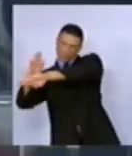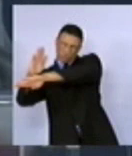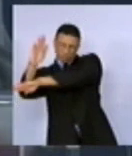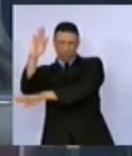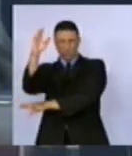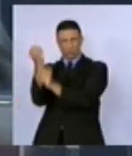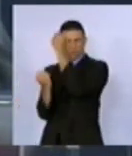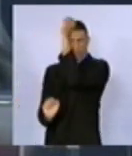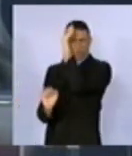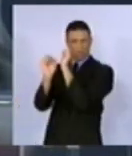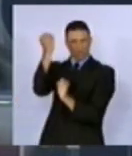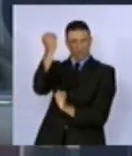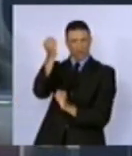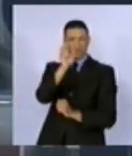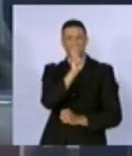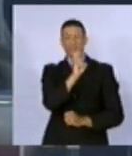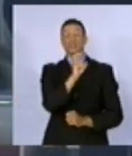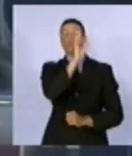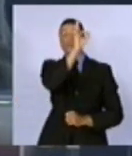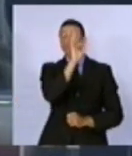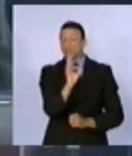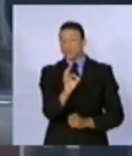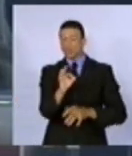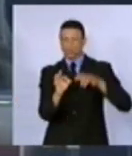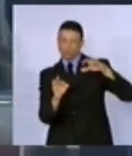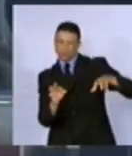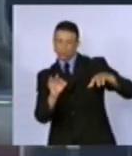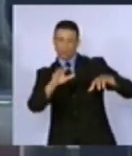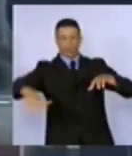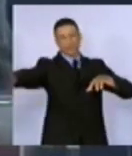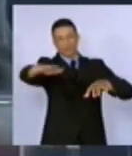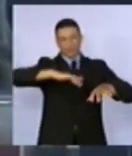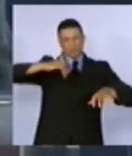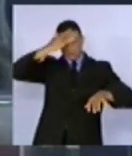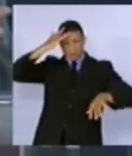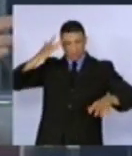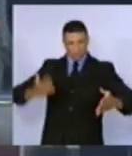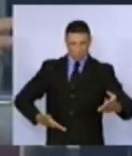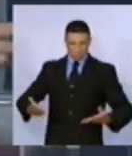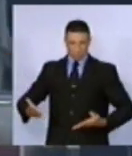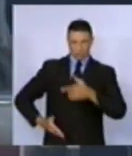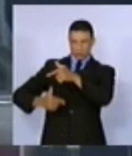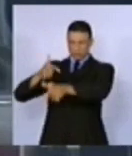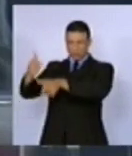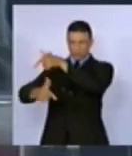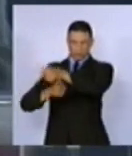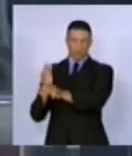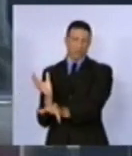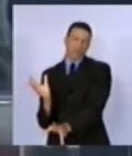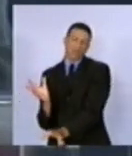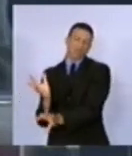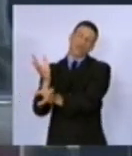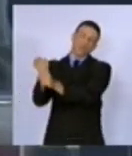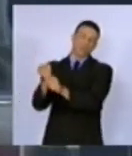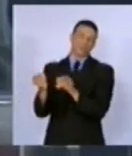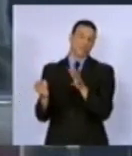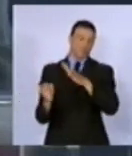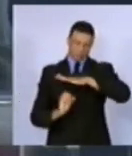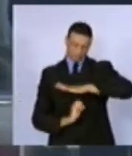dispõe de menos de 5% das áreas mas empregam segundo a rai de 2011